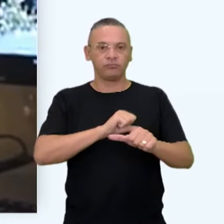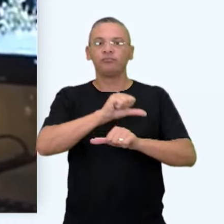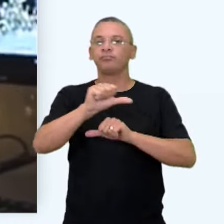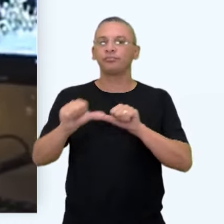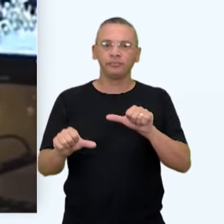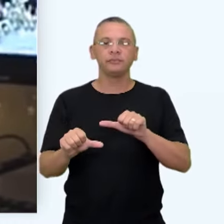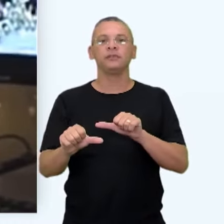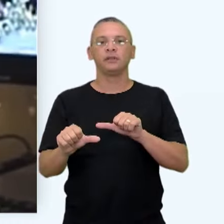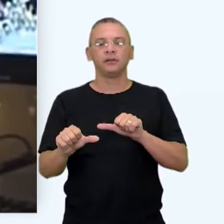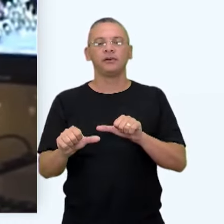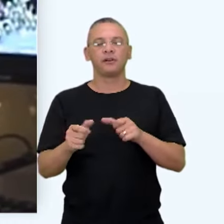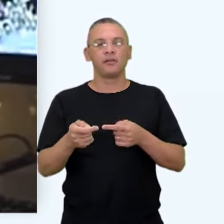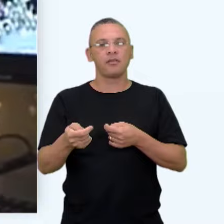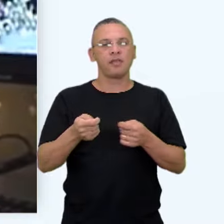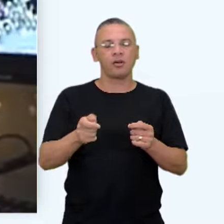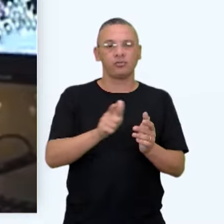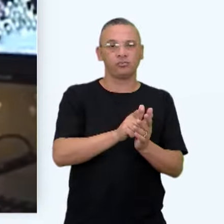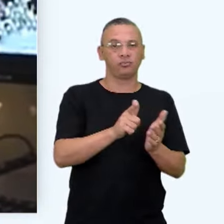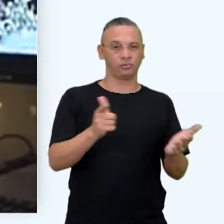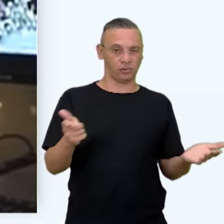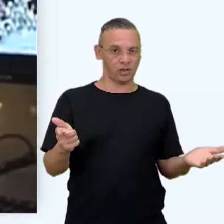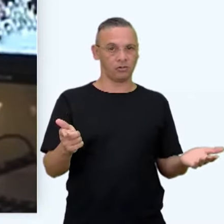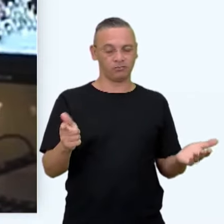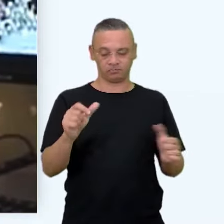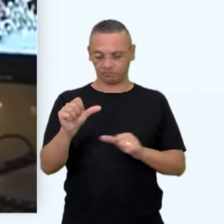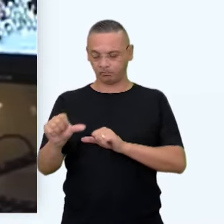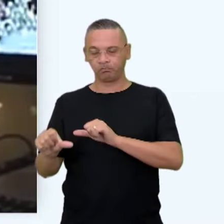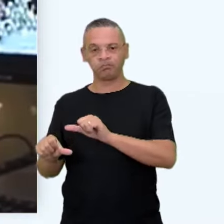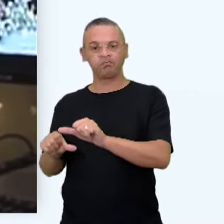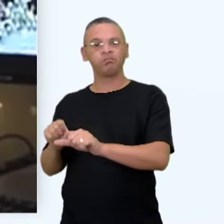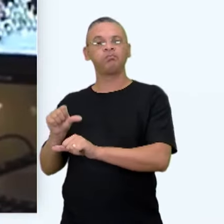transformação do negócio do jornal, do